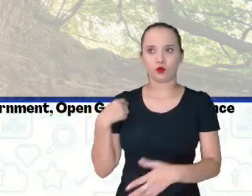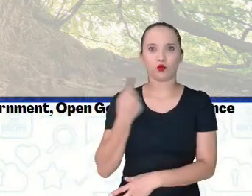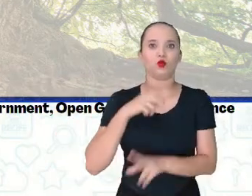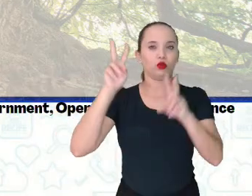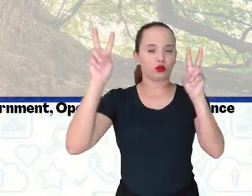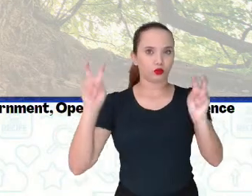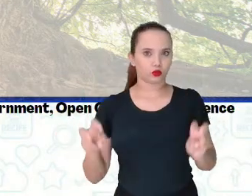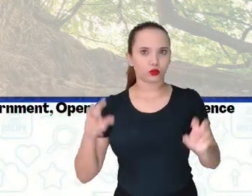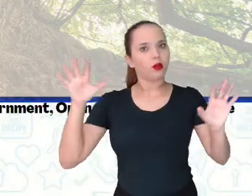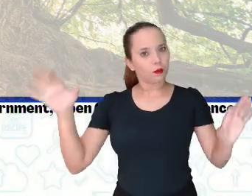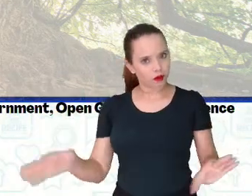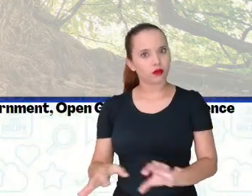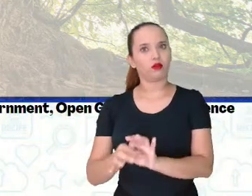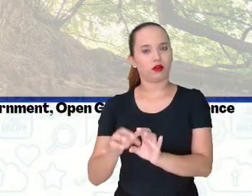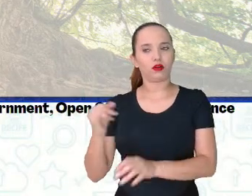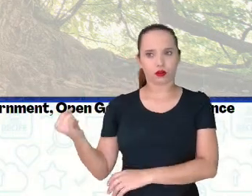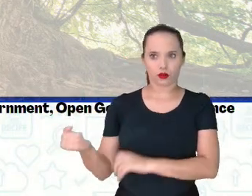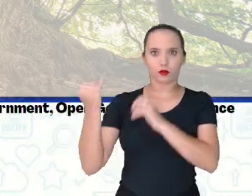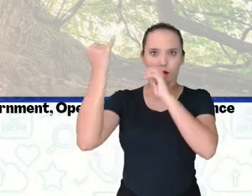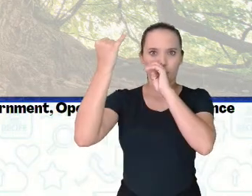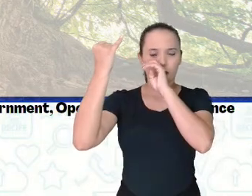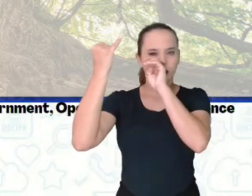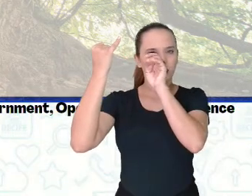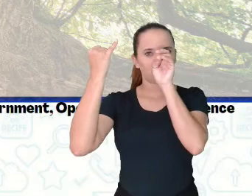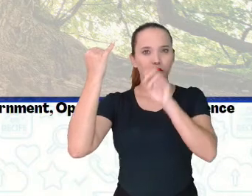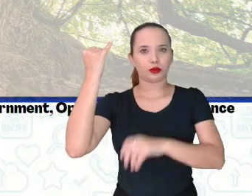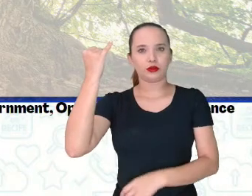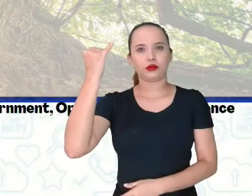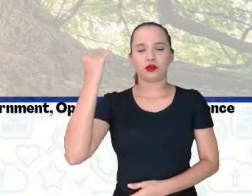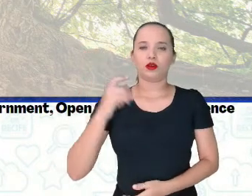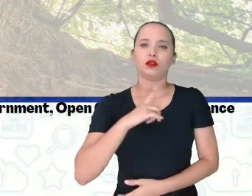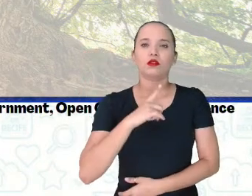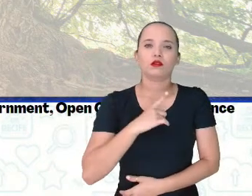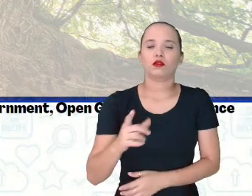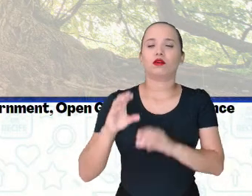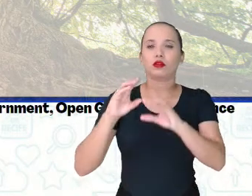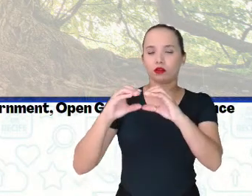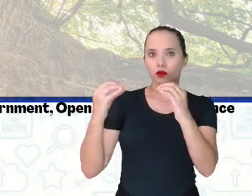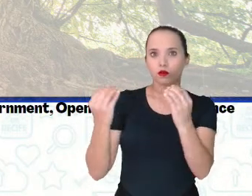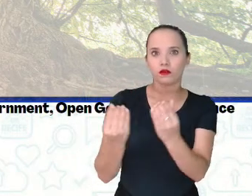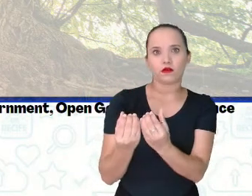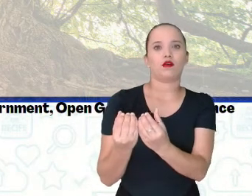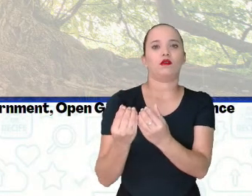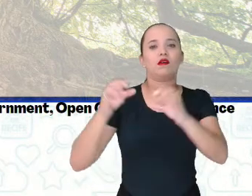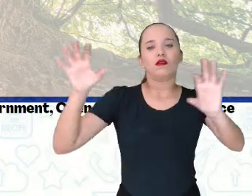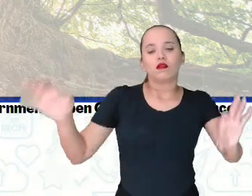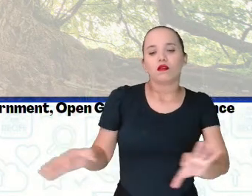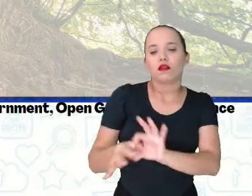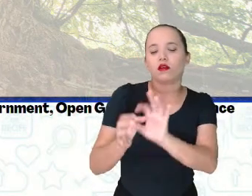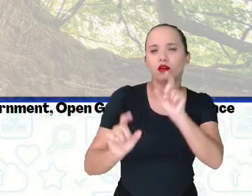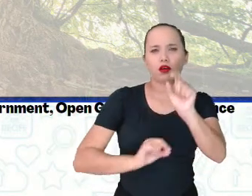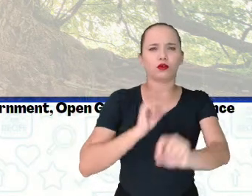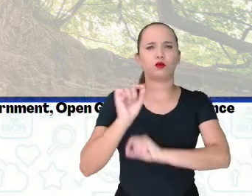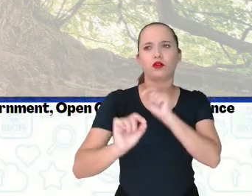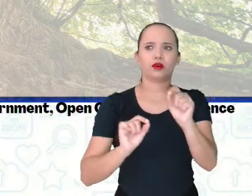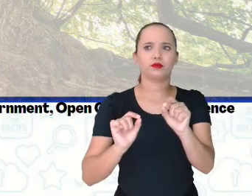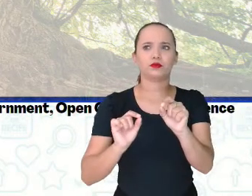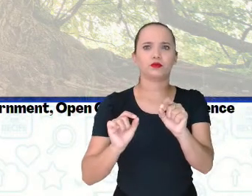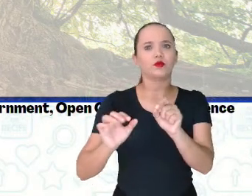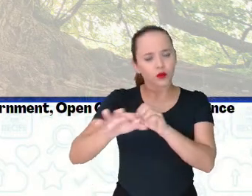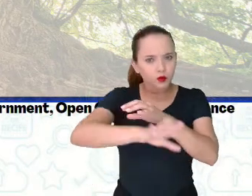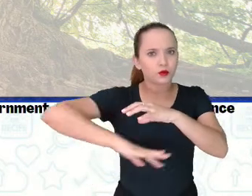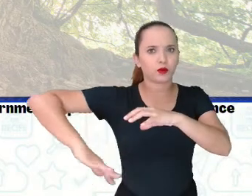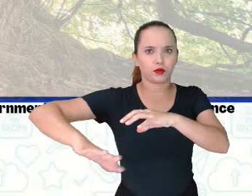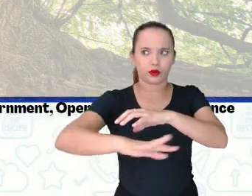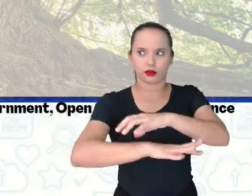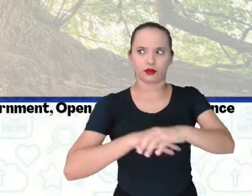aí, ó, a importância dessa conferência com relação a quê? Ao meio